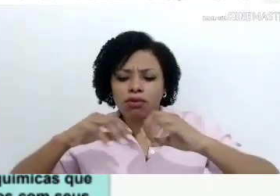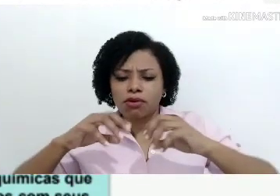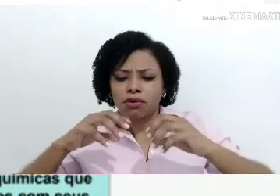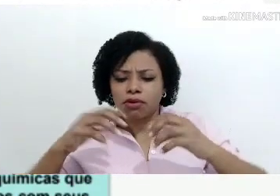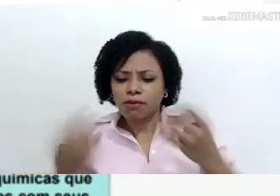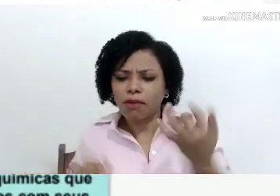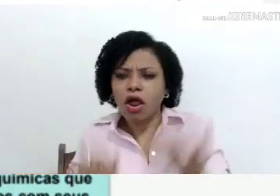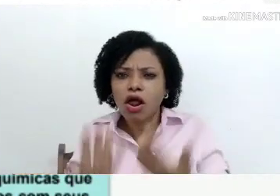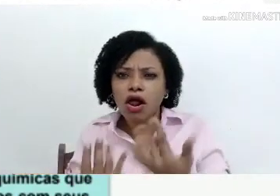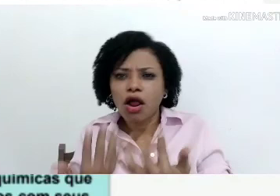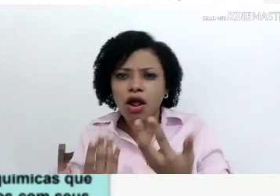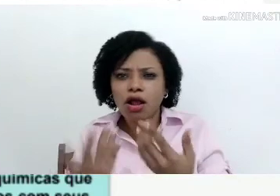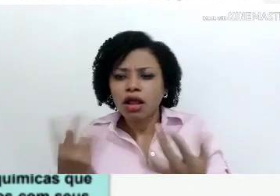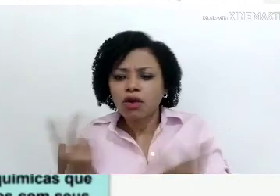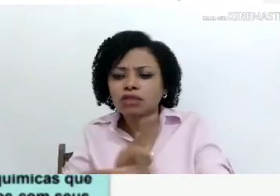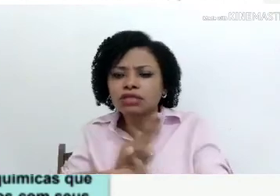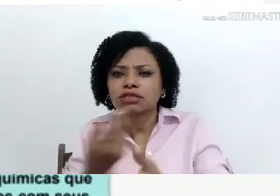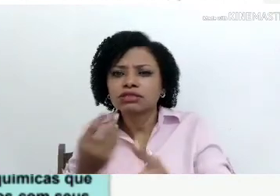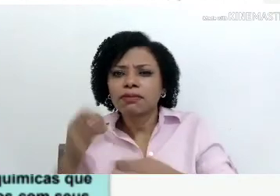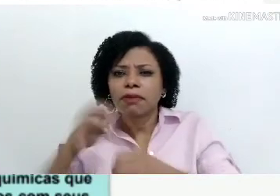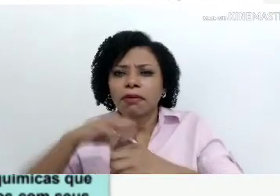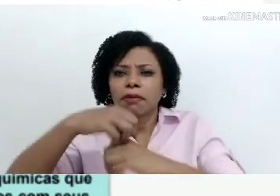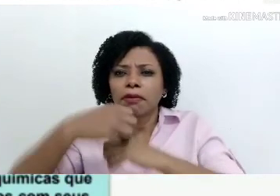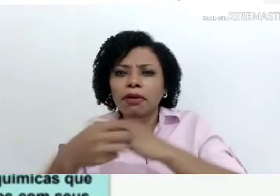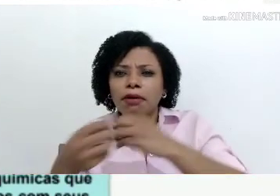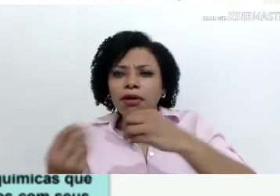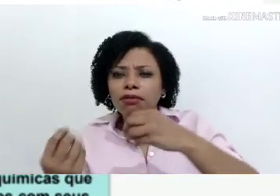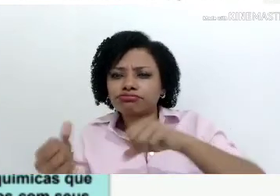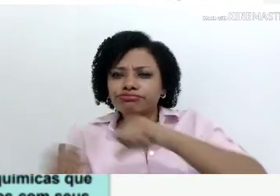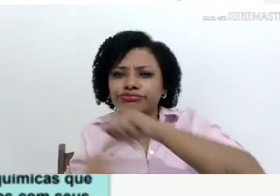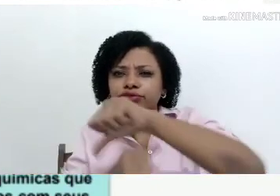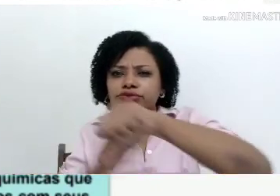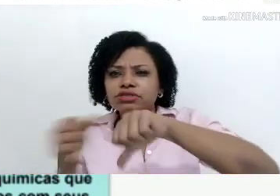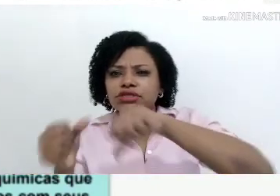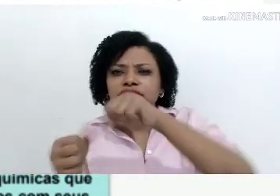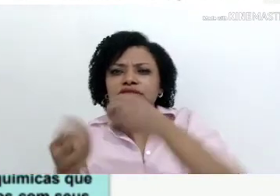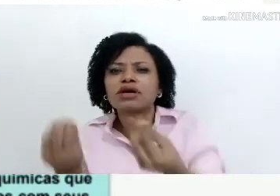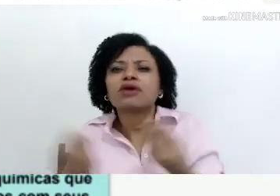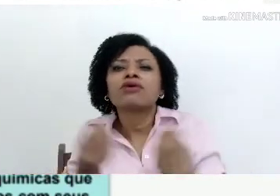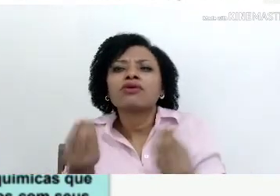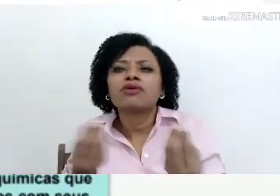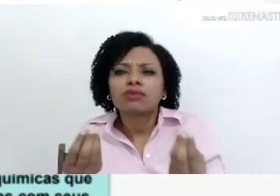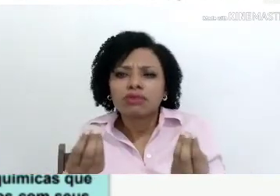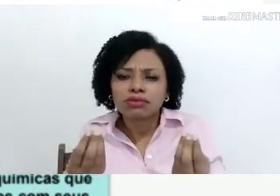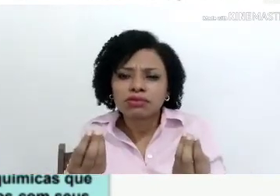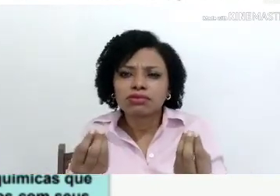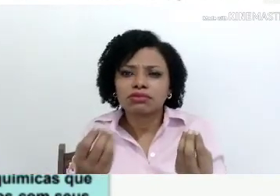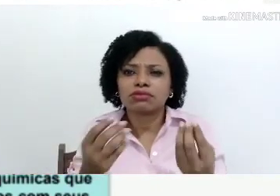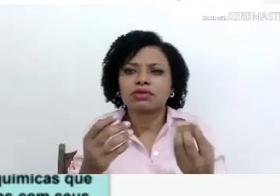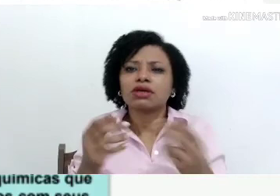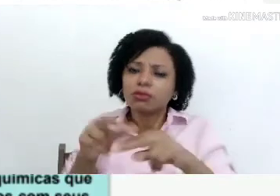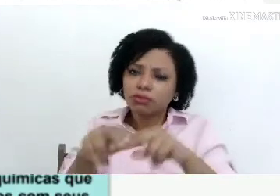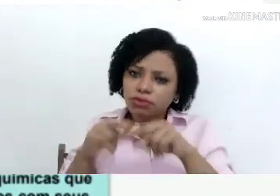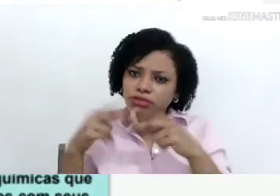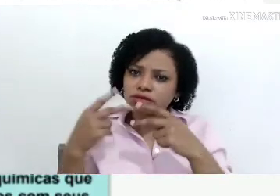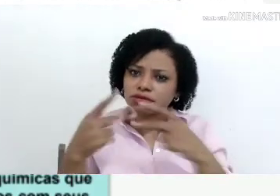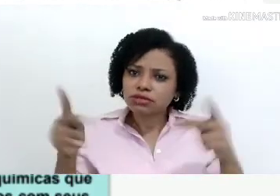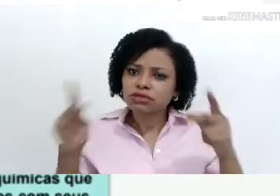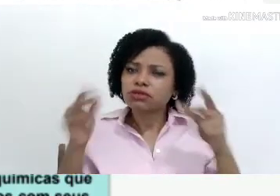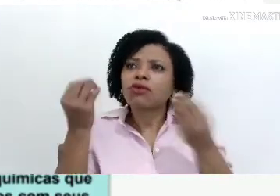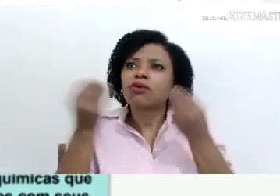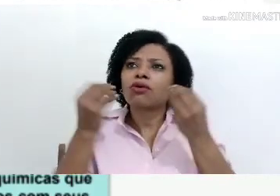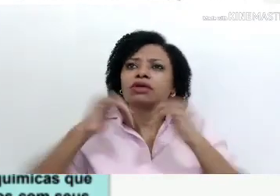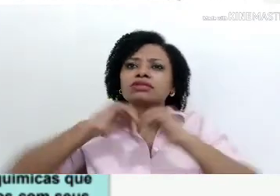resfriamento. A seguir estão representadas algumas reações químicas que ocorrem após o rompimento da camada que separa essas